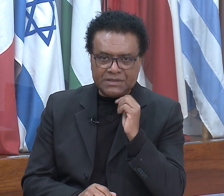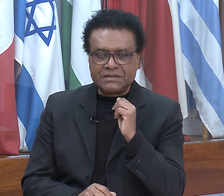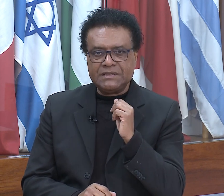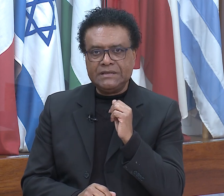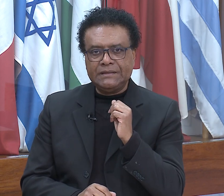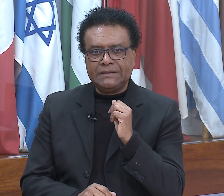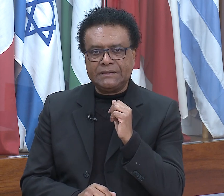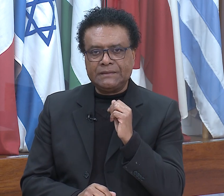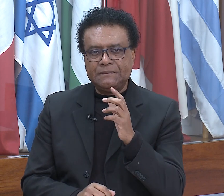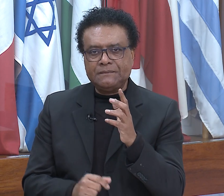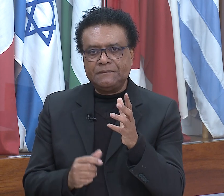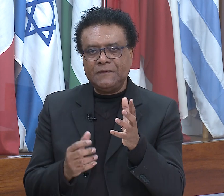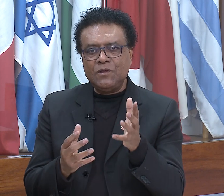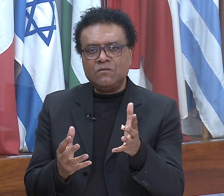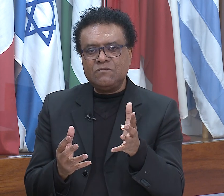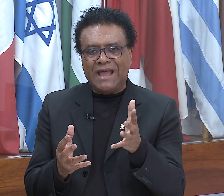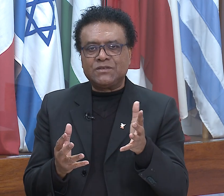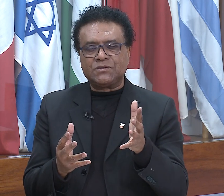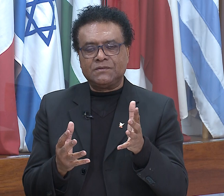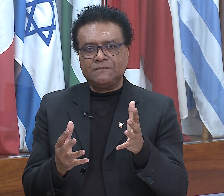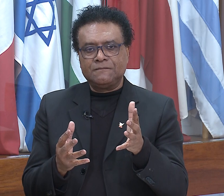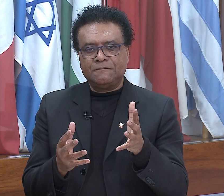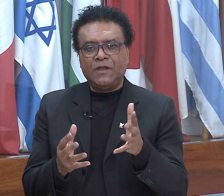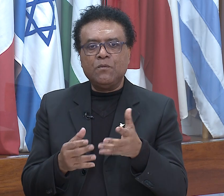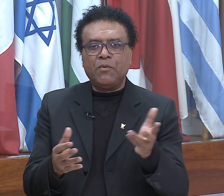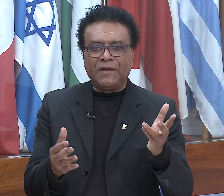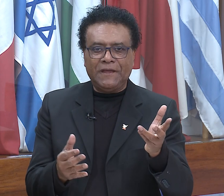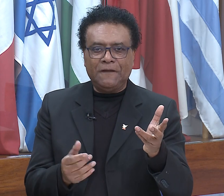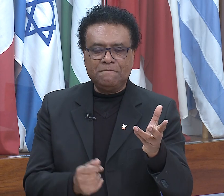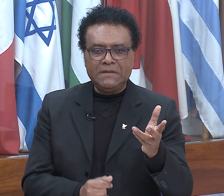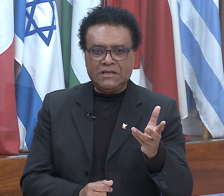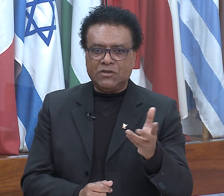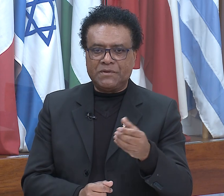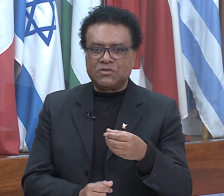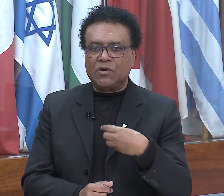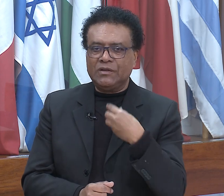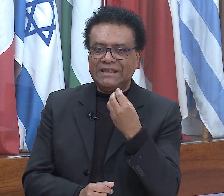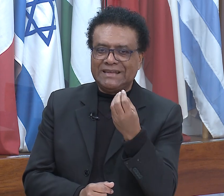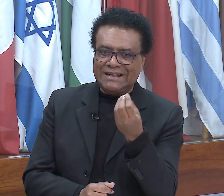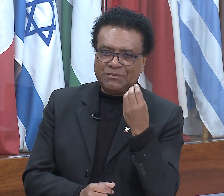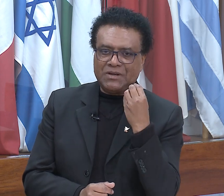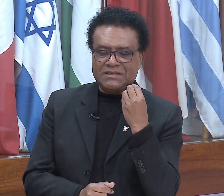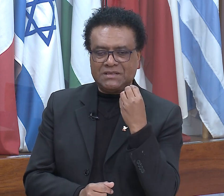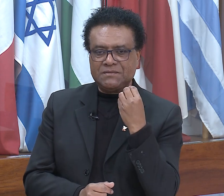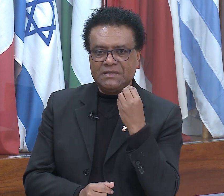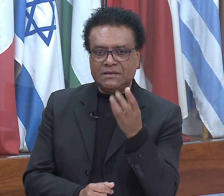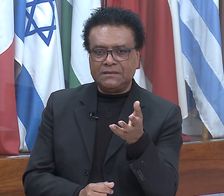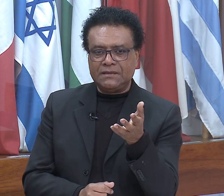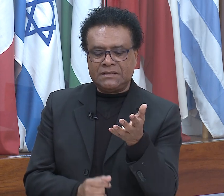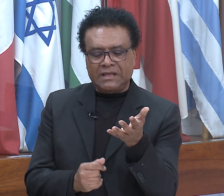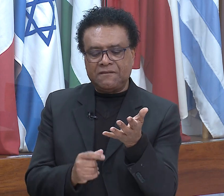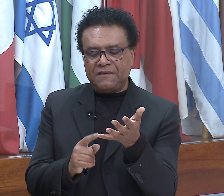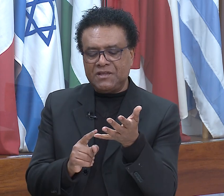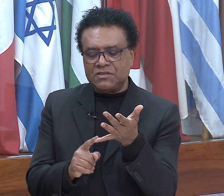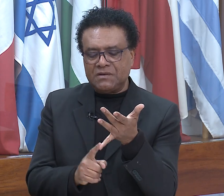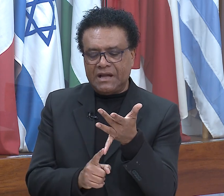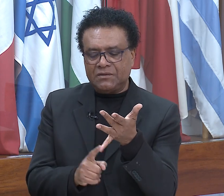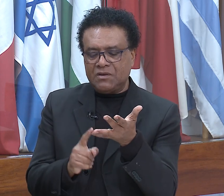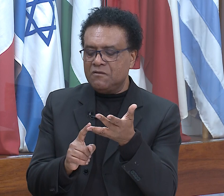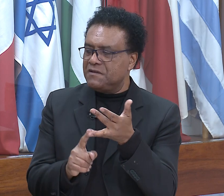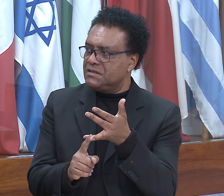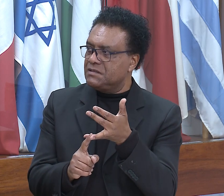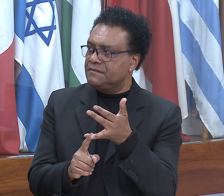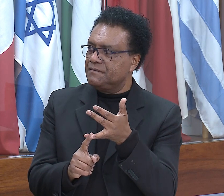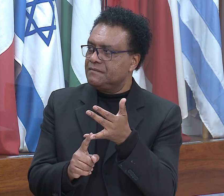telespectadores nenhum nexo nenhum porque de uma pessoa condenada por racismo estar frente